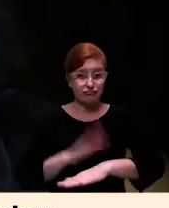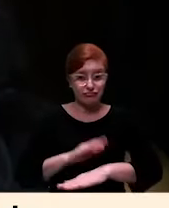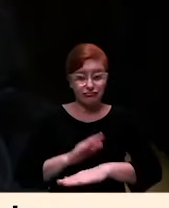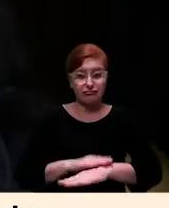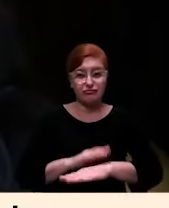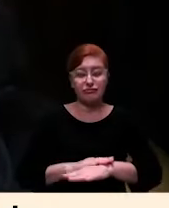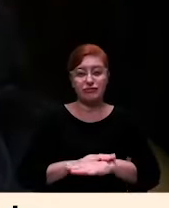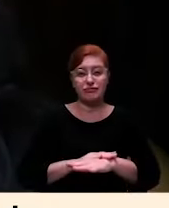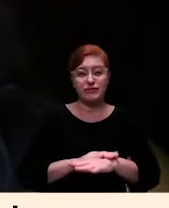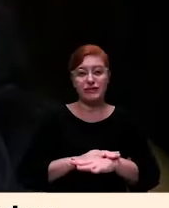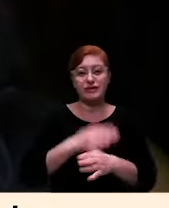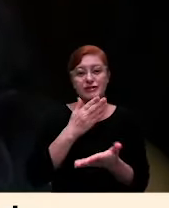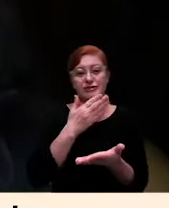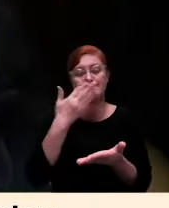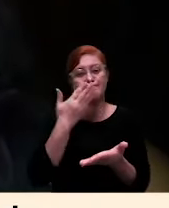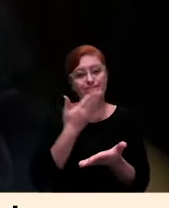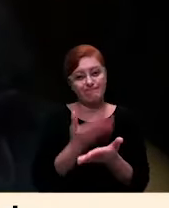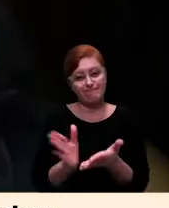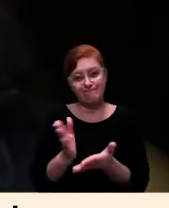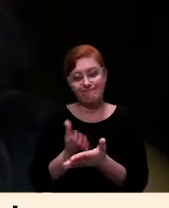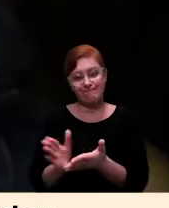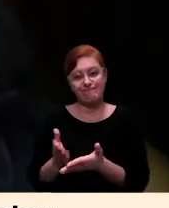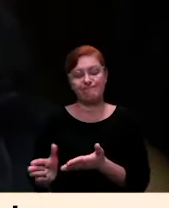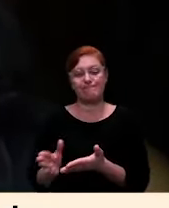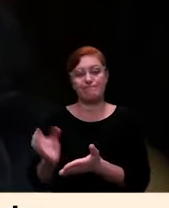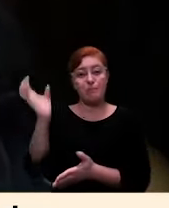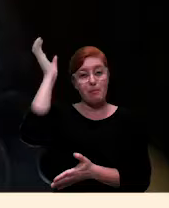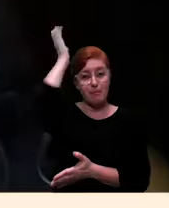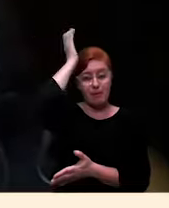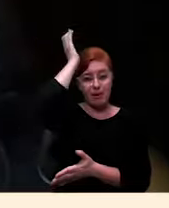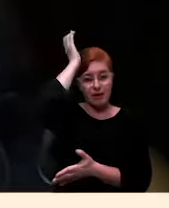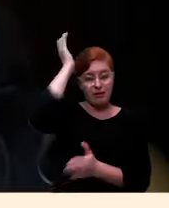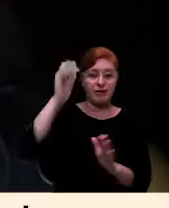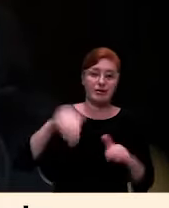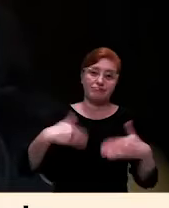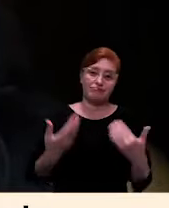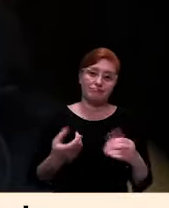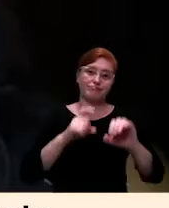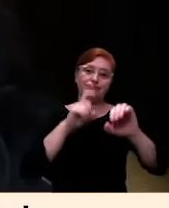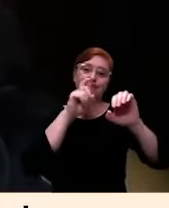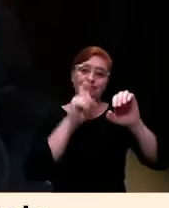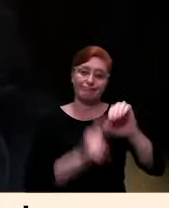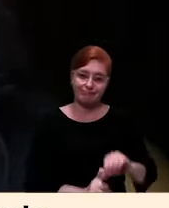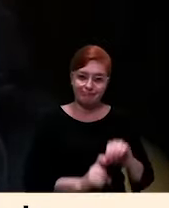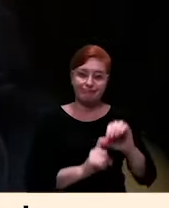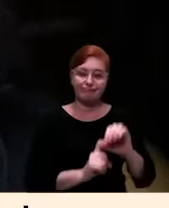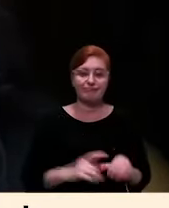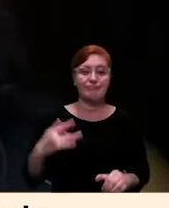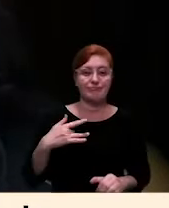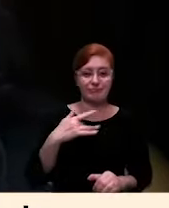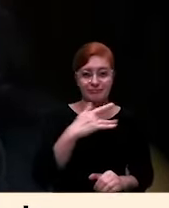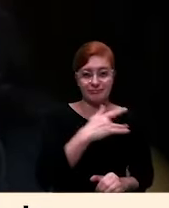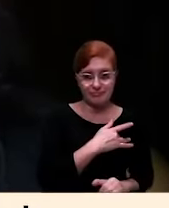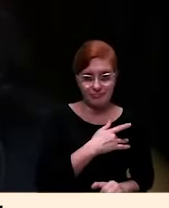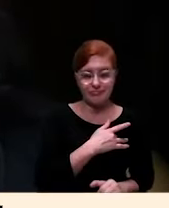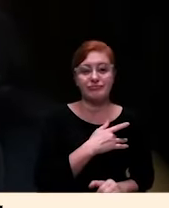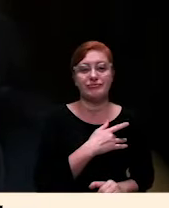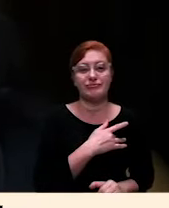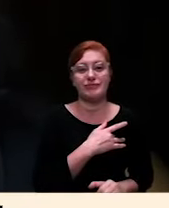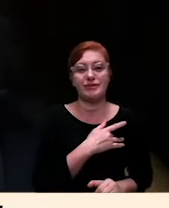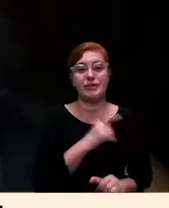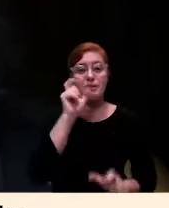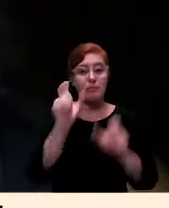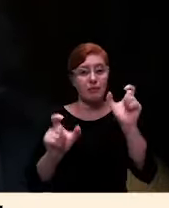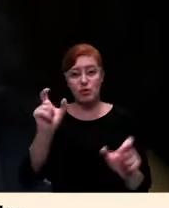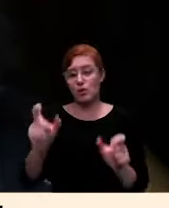que a gente perdeu os nossos pajés, então meio que a gente depende muito da saúde que